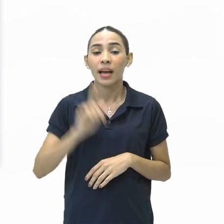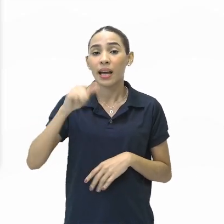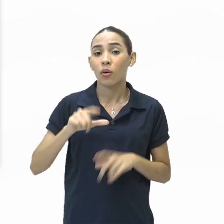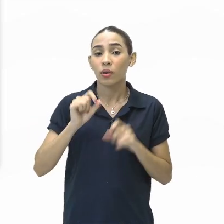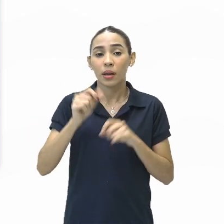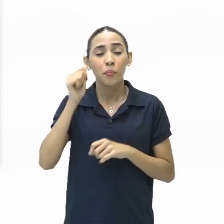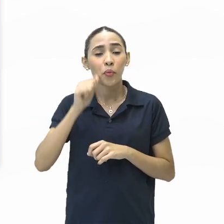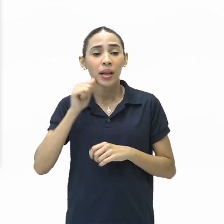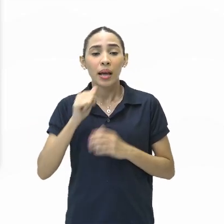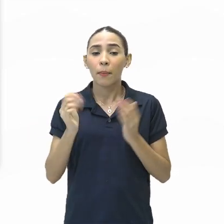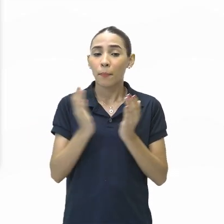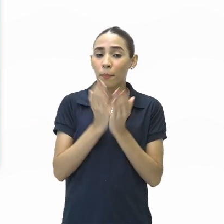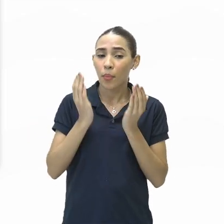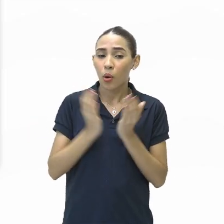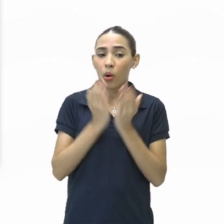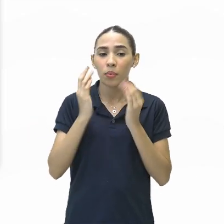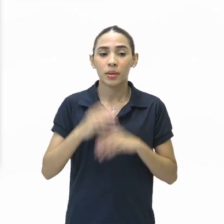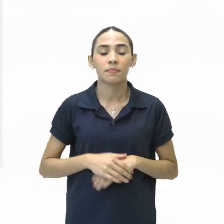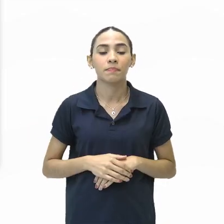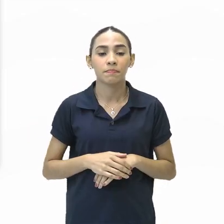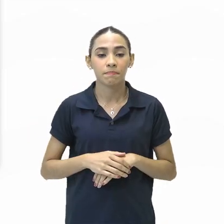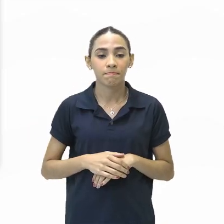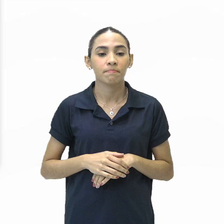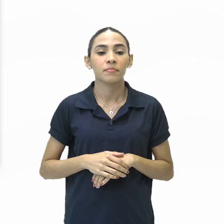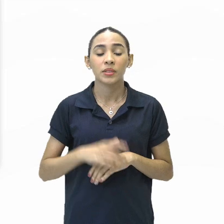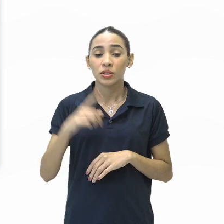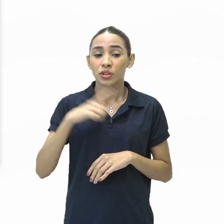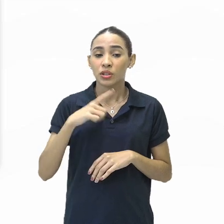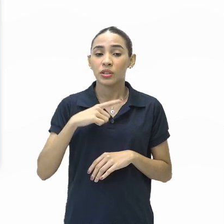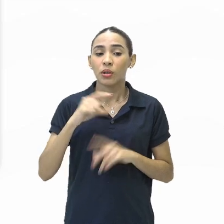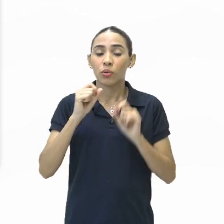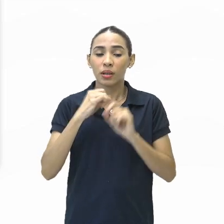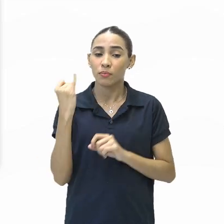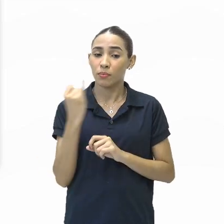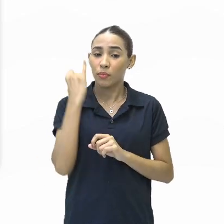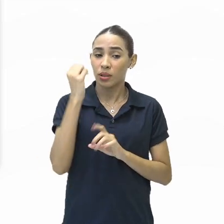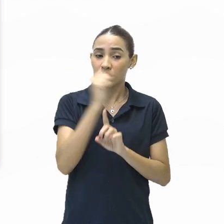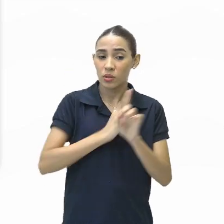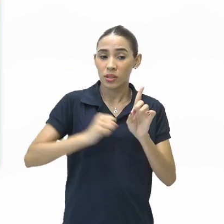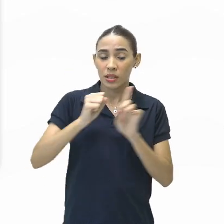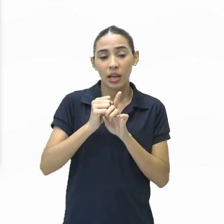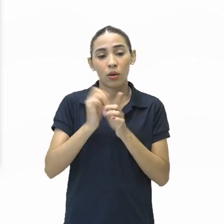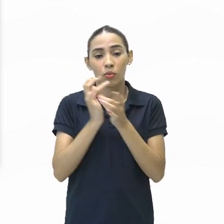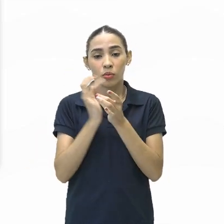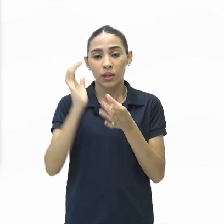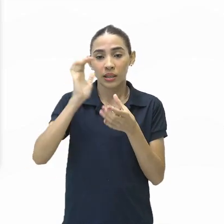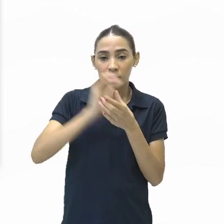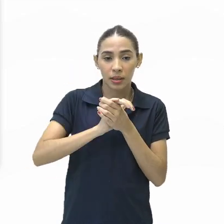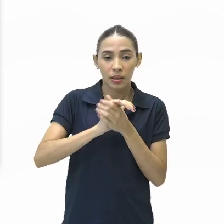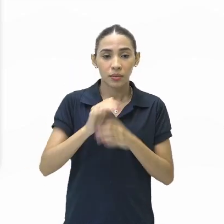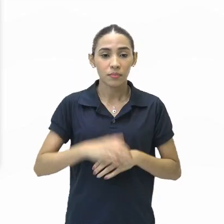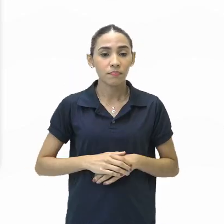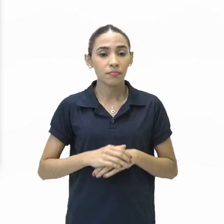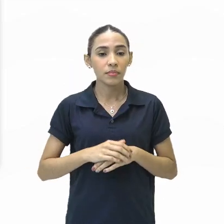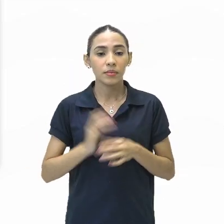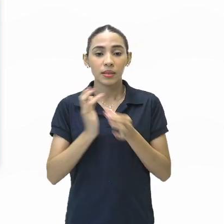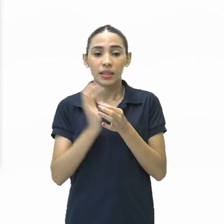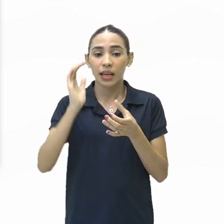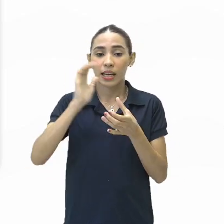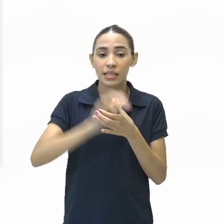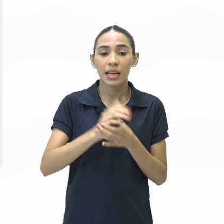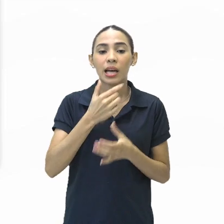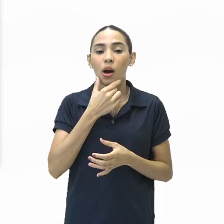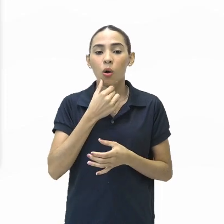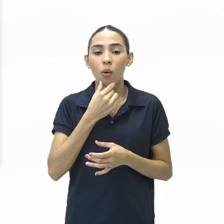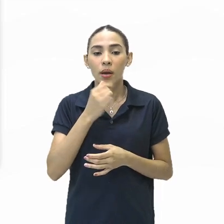era? Pobre, certo? Ganhou uma ascensão social através do casamento, casada com Bento